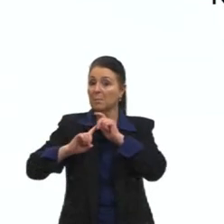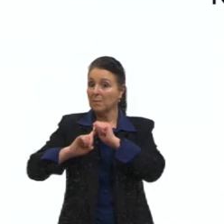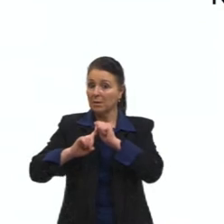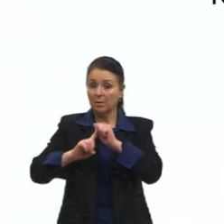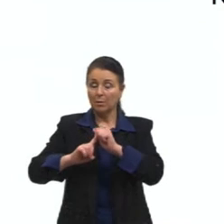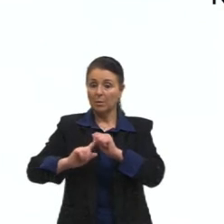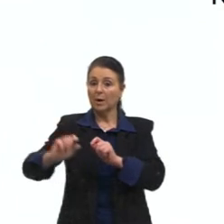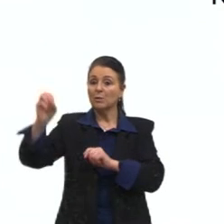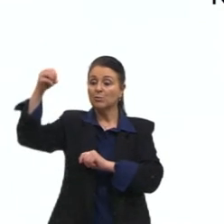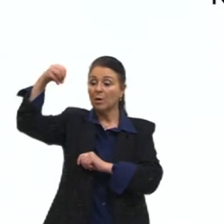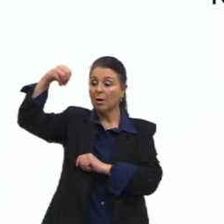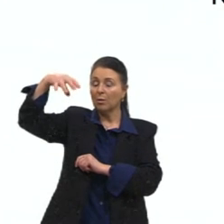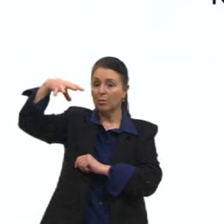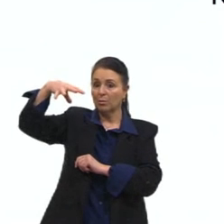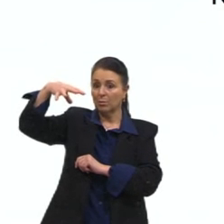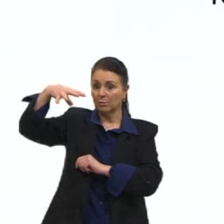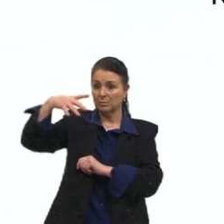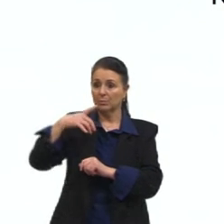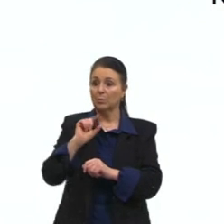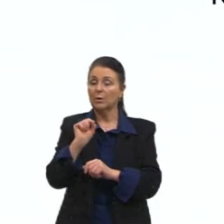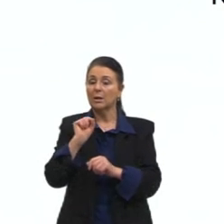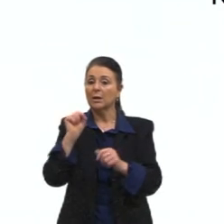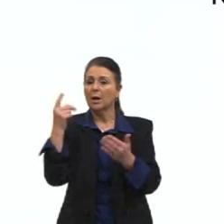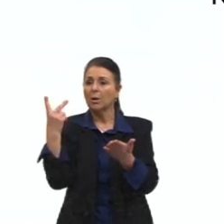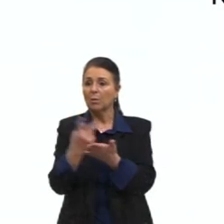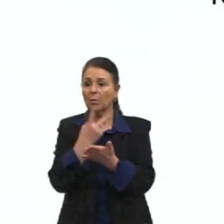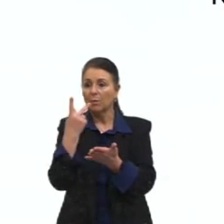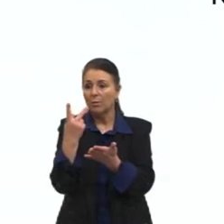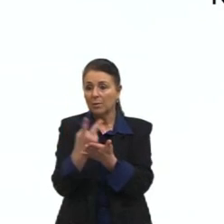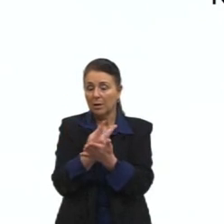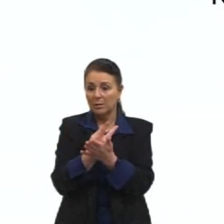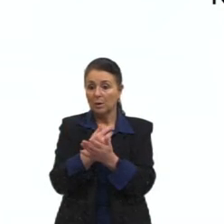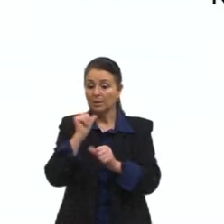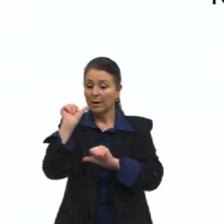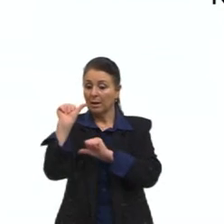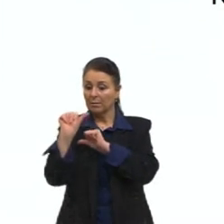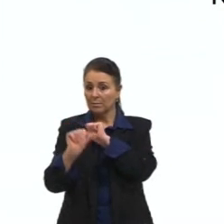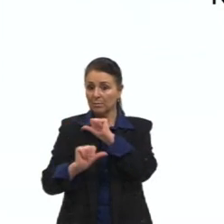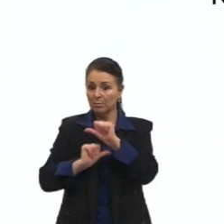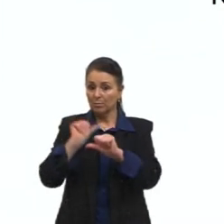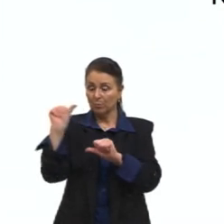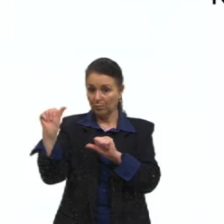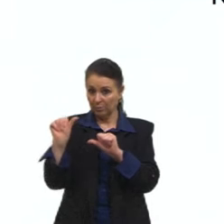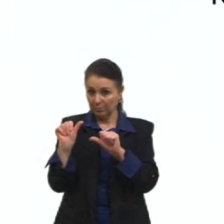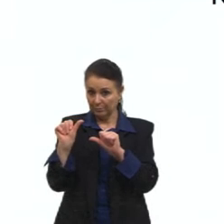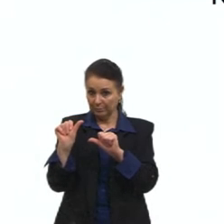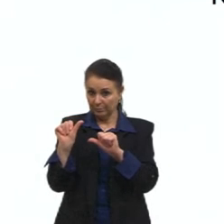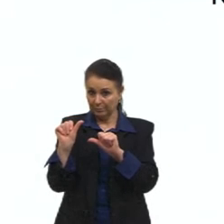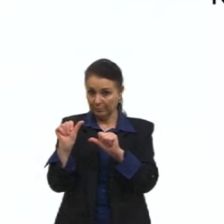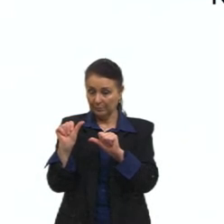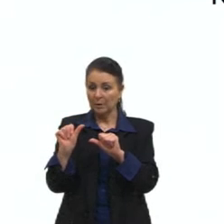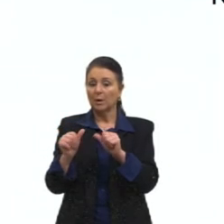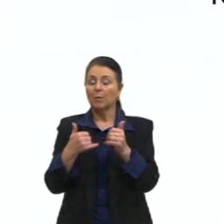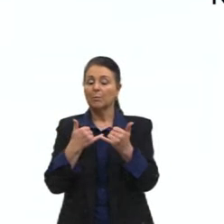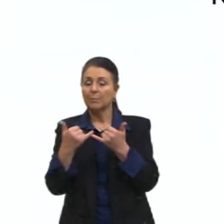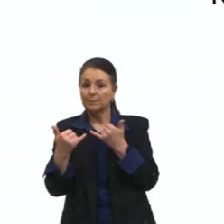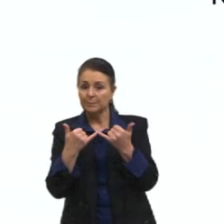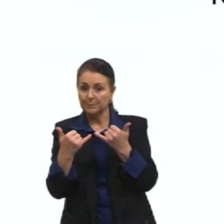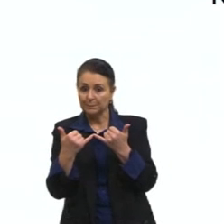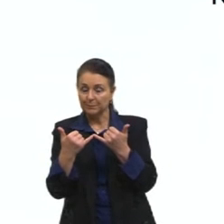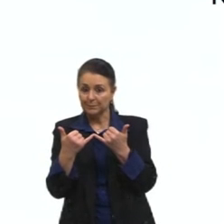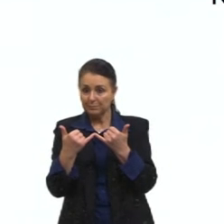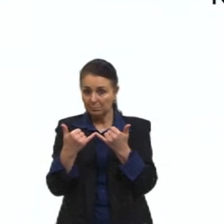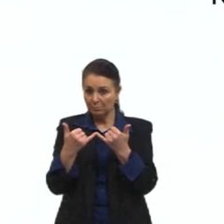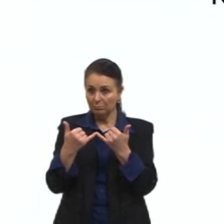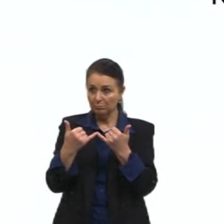né? Ocorre então a refração quando a onda muda seu meio de propagação. Então, por exemplo,